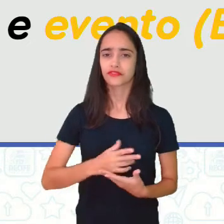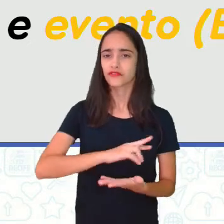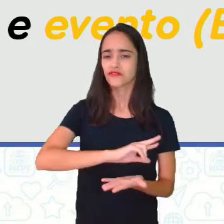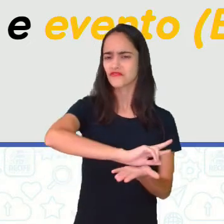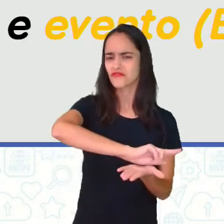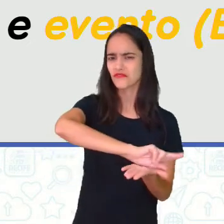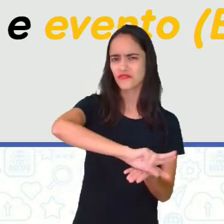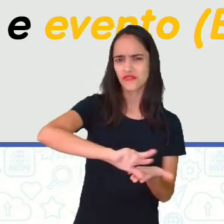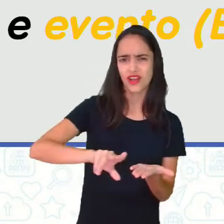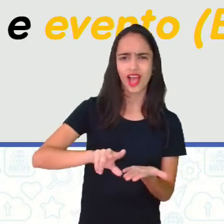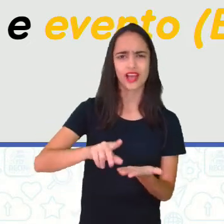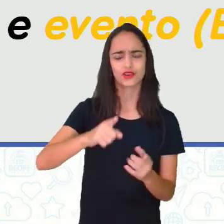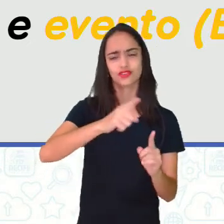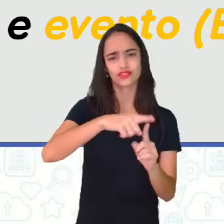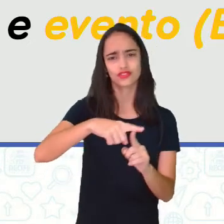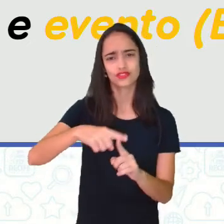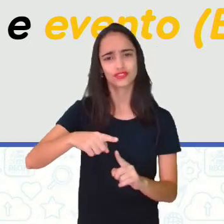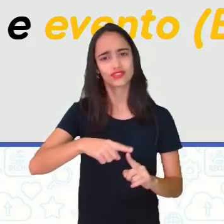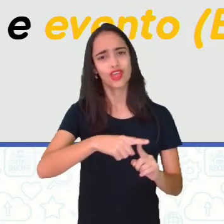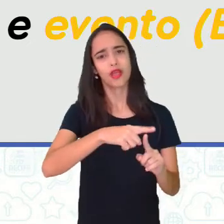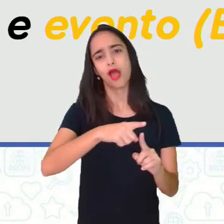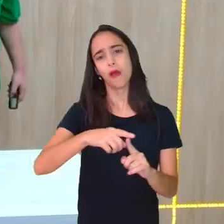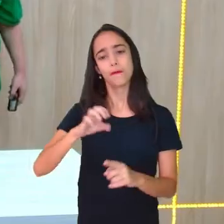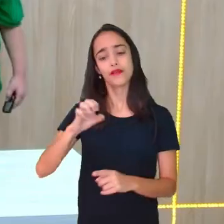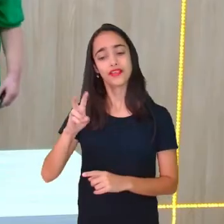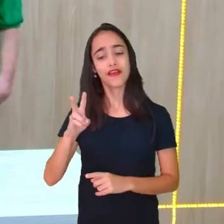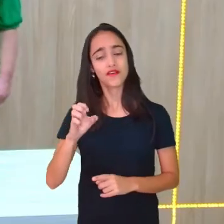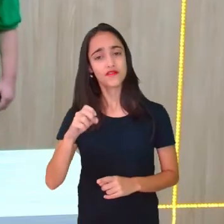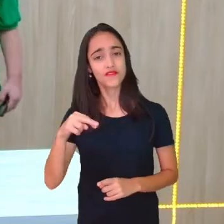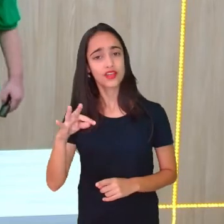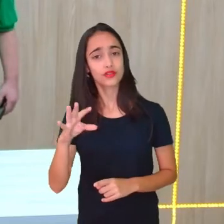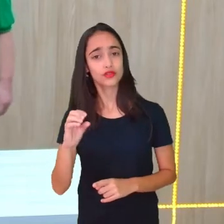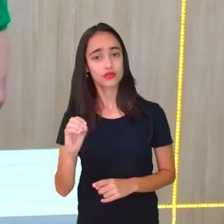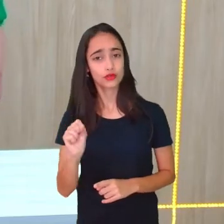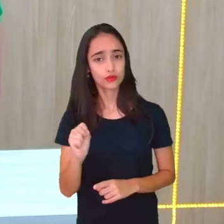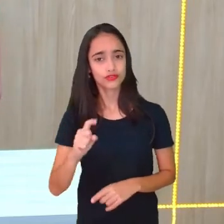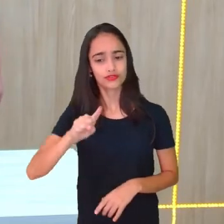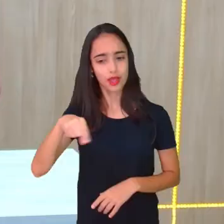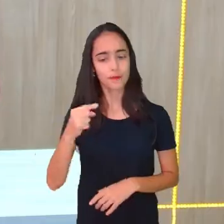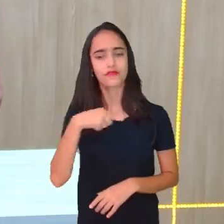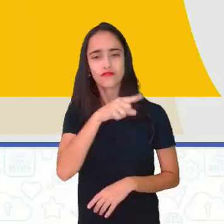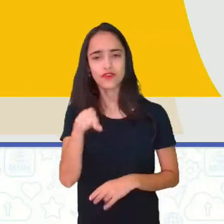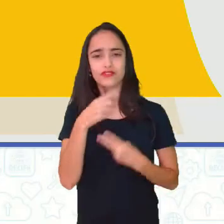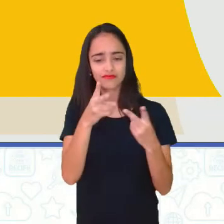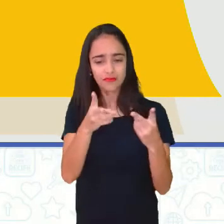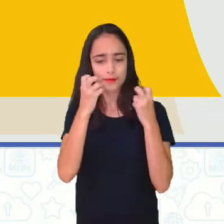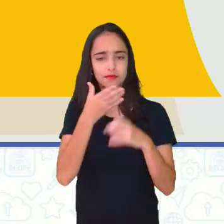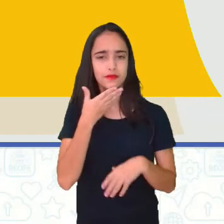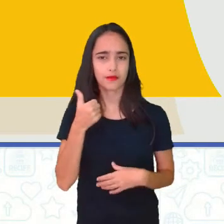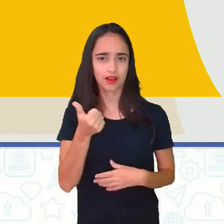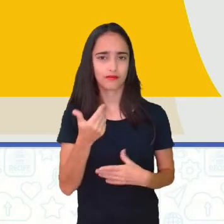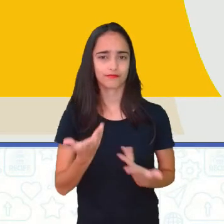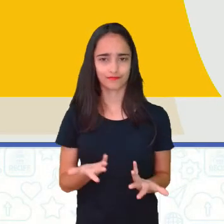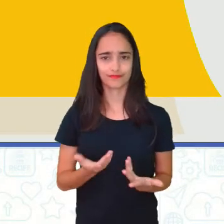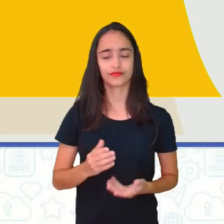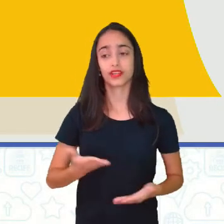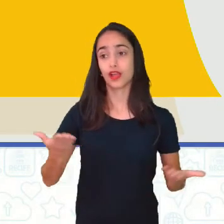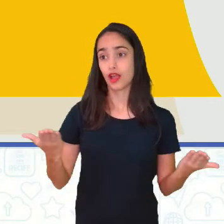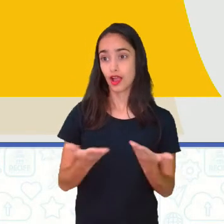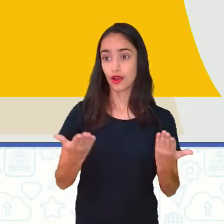diversos tipos de evento. A gente, quando for trabalhar a probabilidade, vocês vão perceber. Agora, bora praticar,